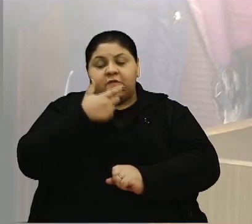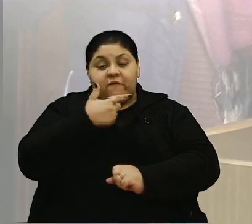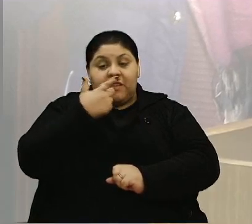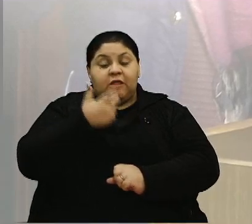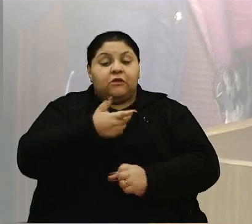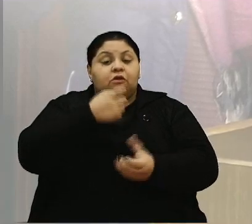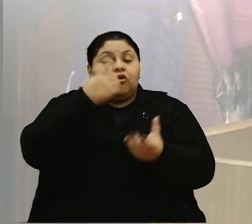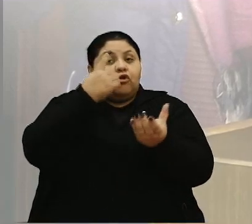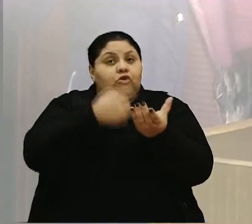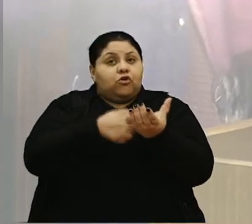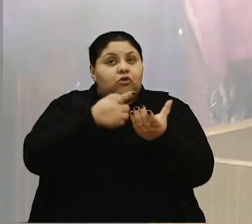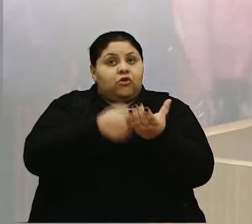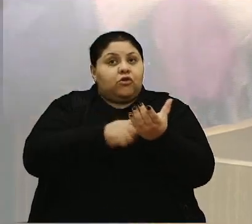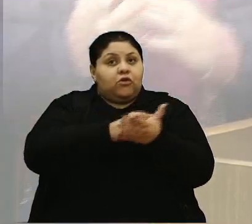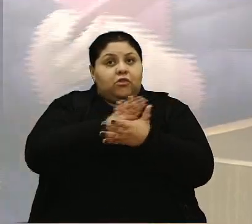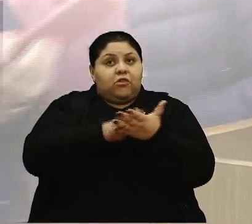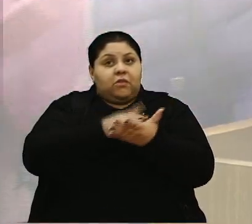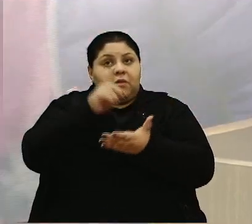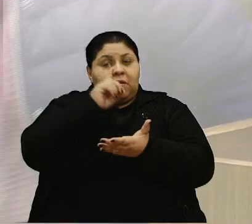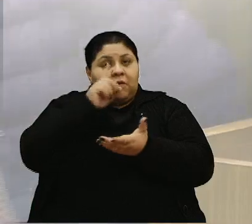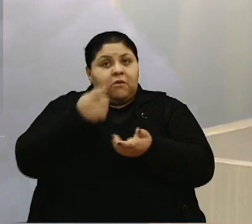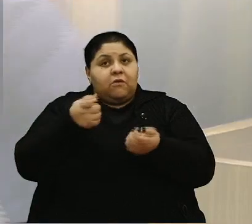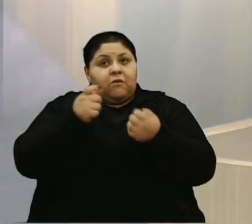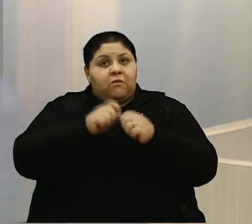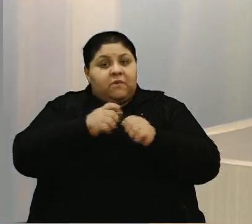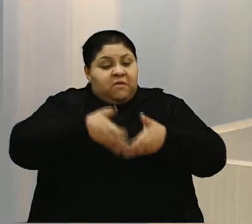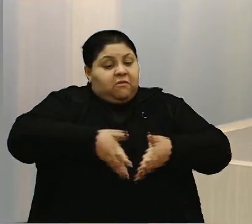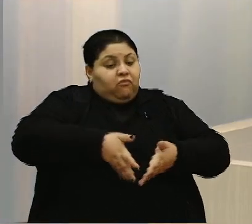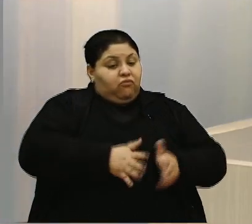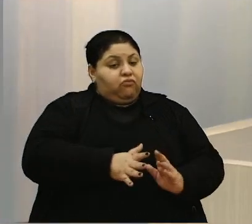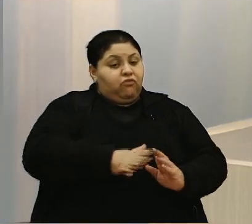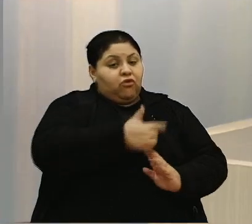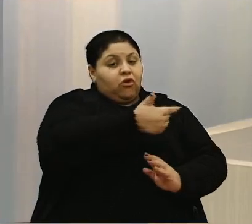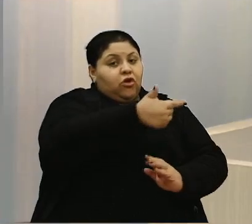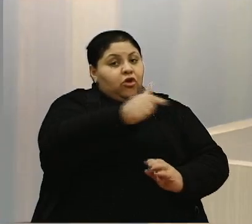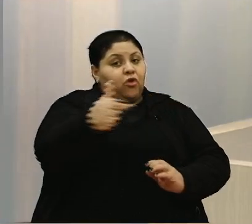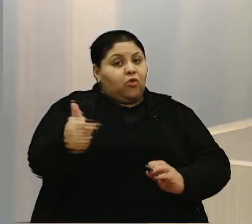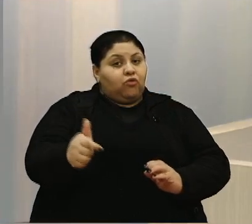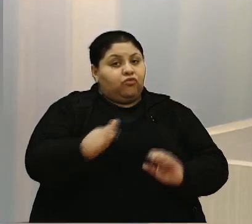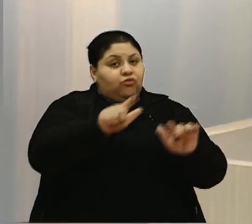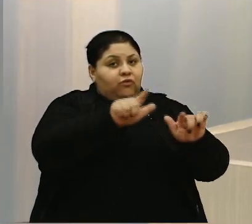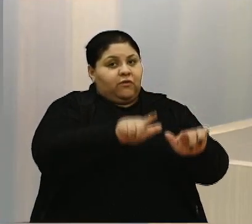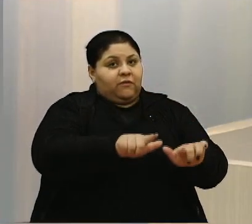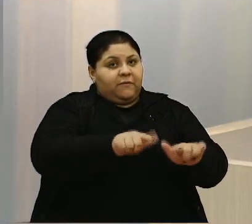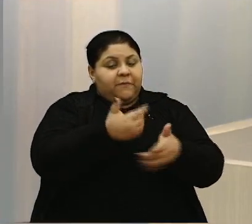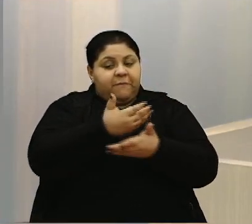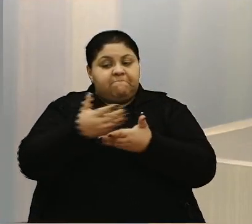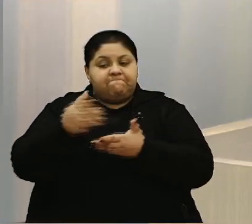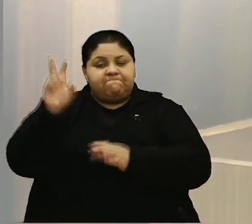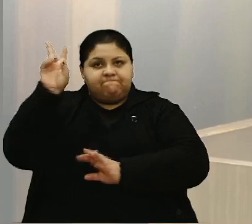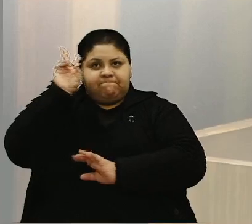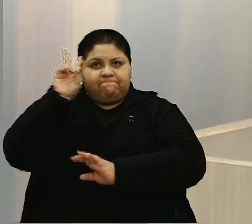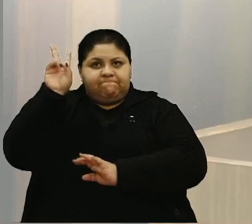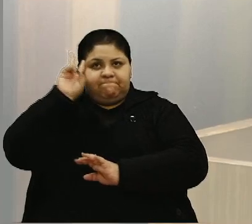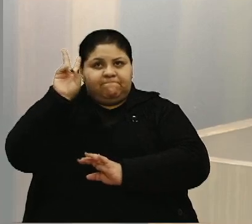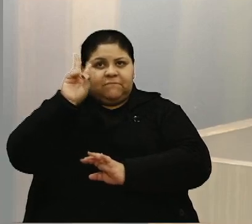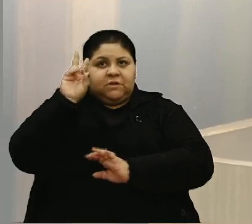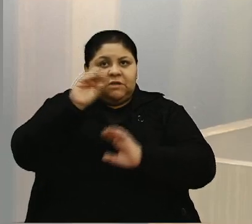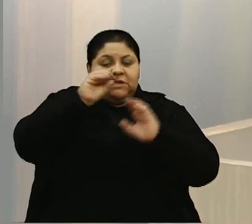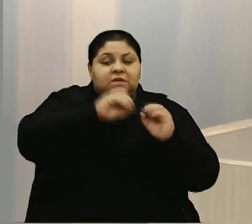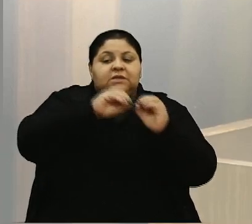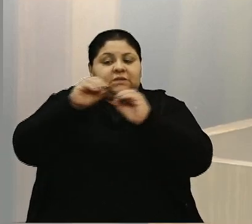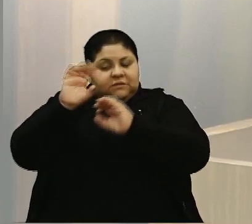compromisso de que nenhuma mãe fosse precisar ter o seu bebê fora do seu município. Então, a partir de segunda, essa transferência